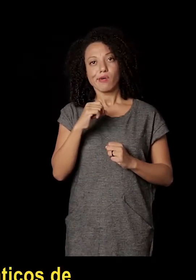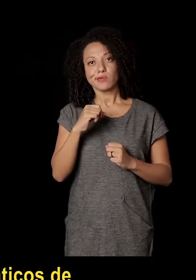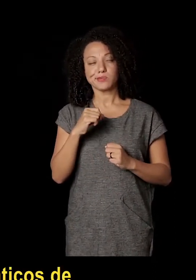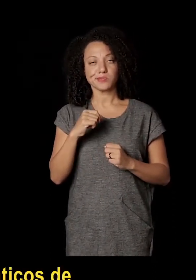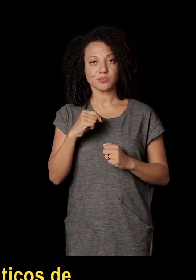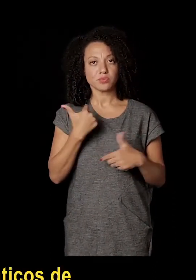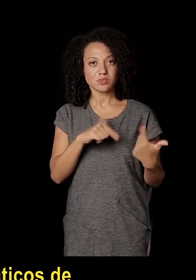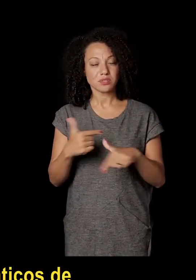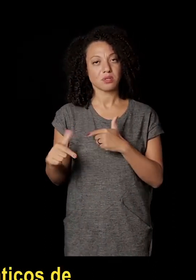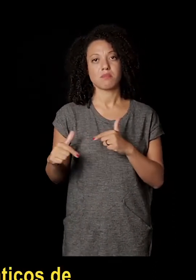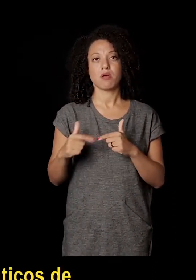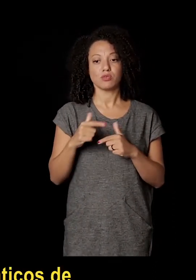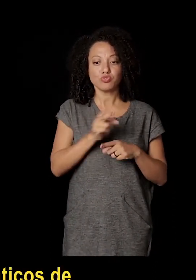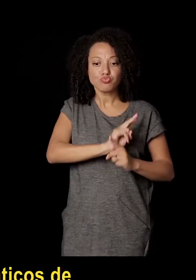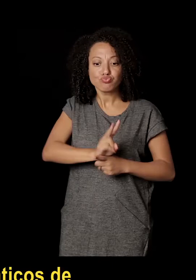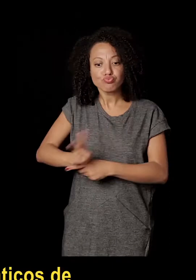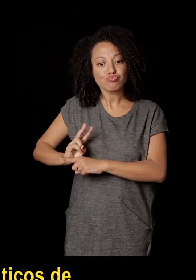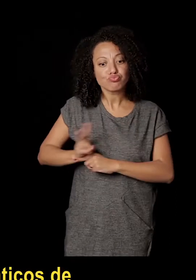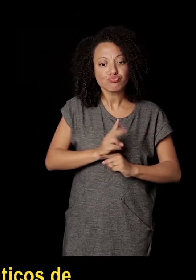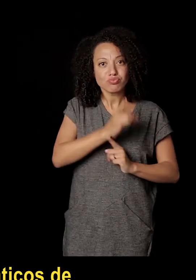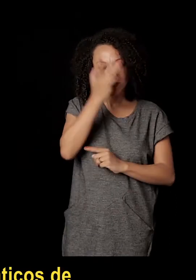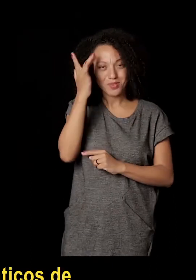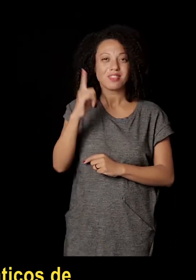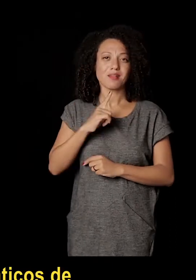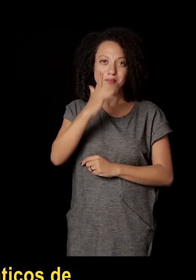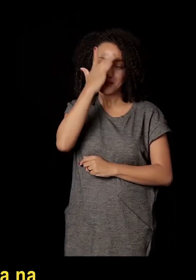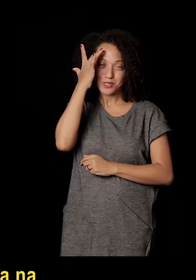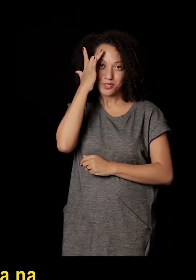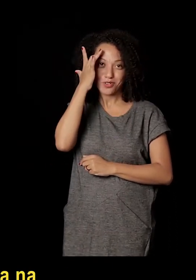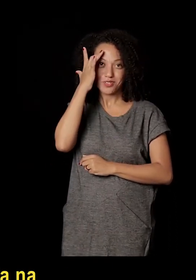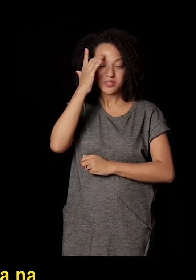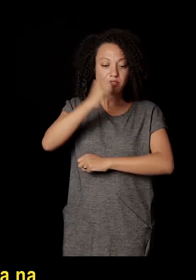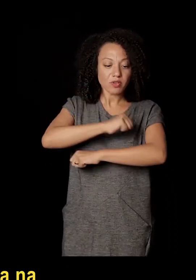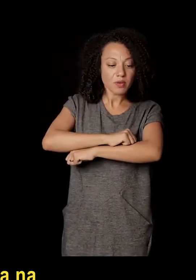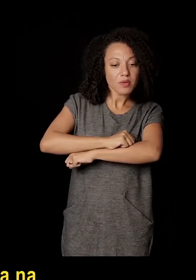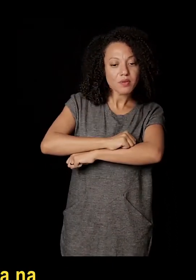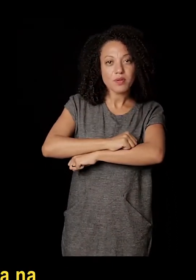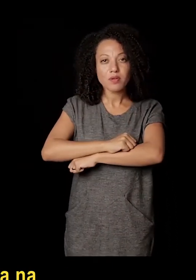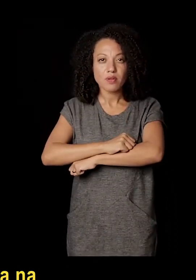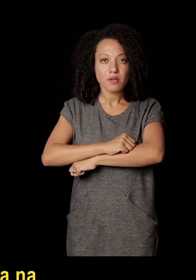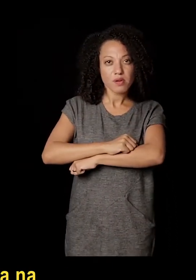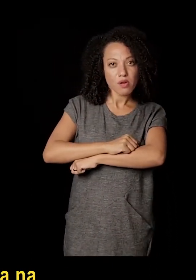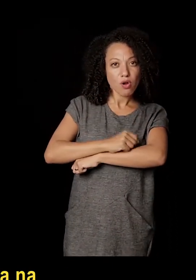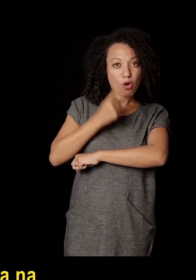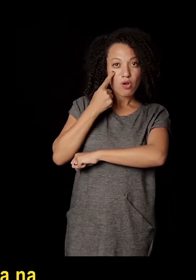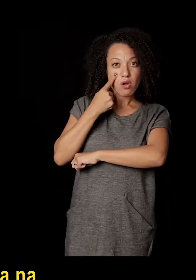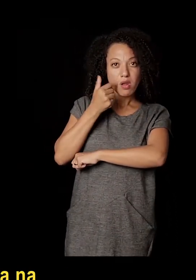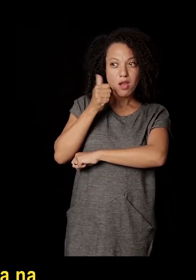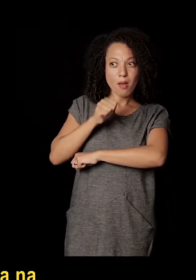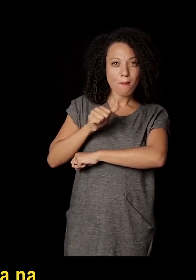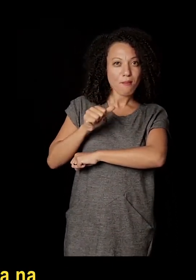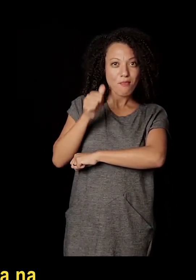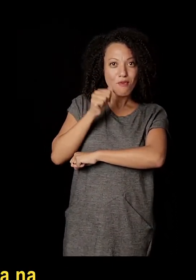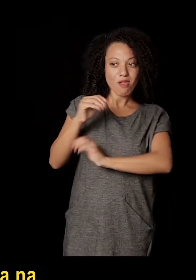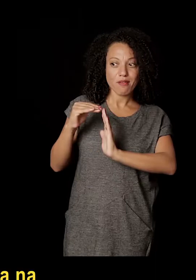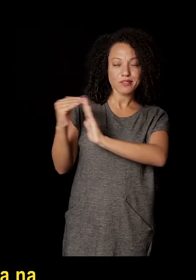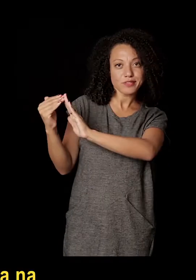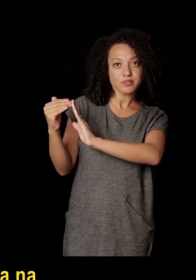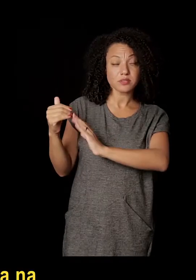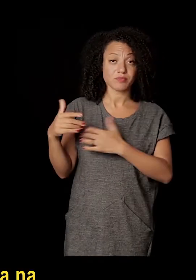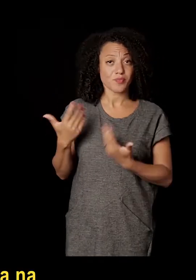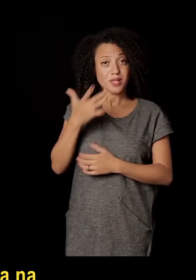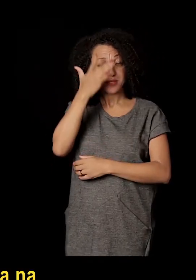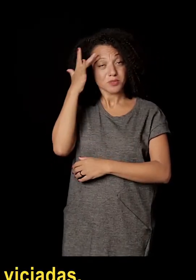de vigiar os outros. Isso vai viciando, né? Tem gente que passa a vida na janela olhando a mulher do vizinho, né?